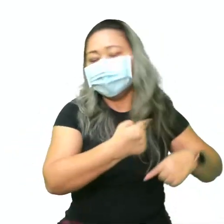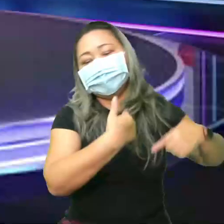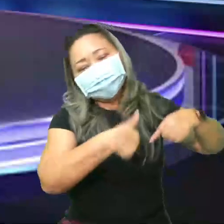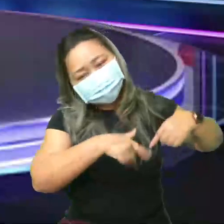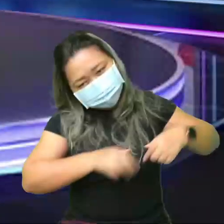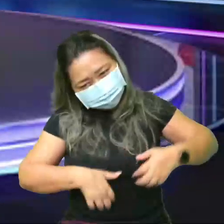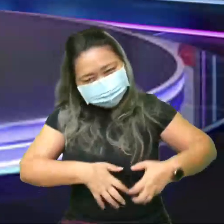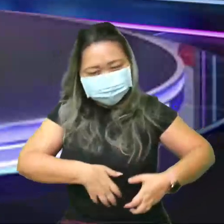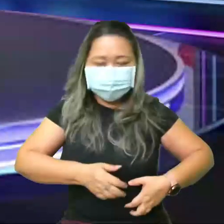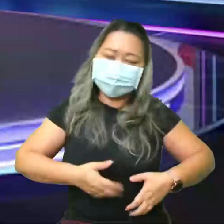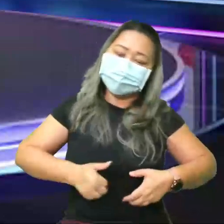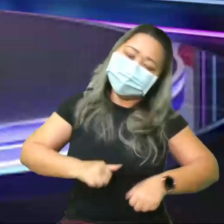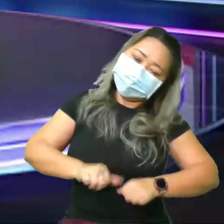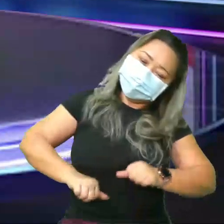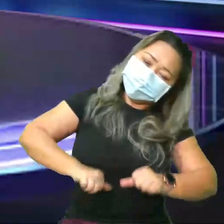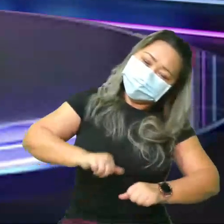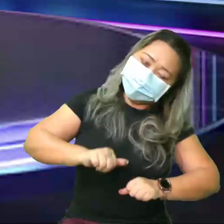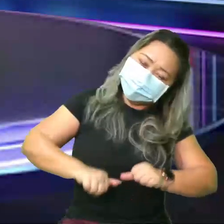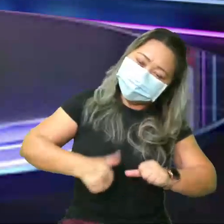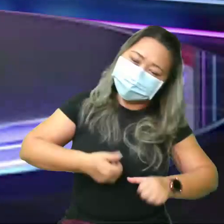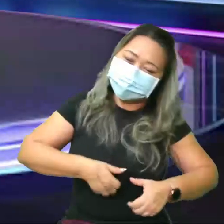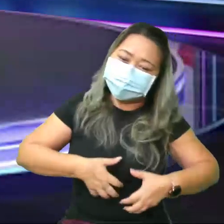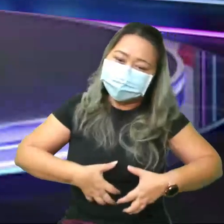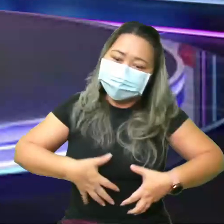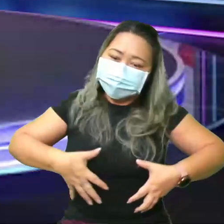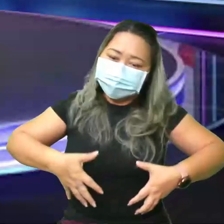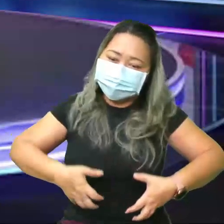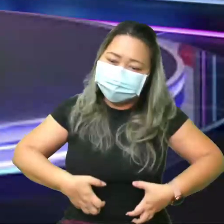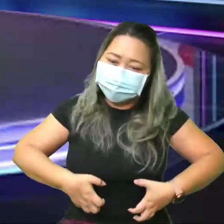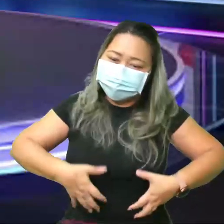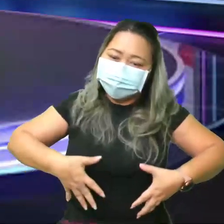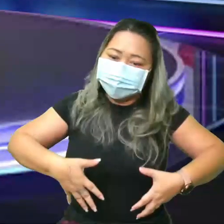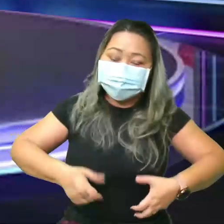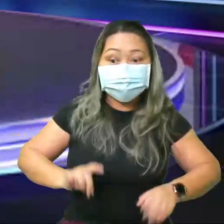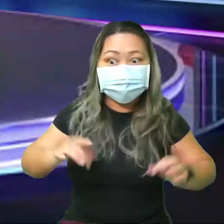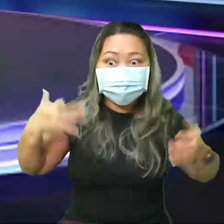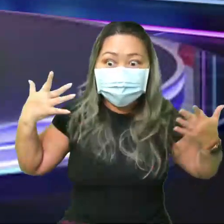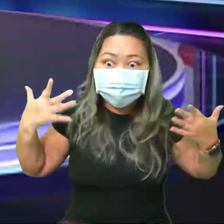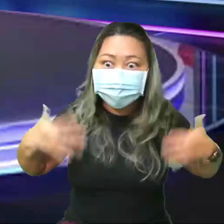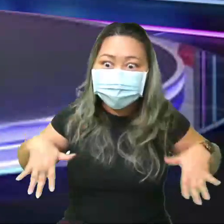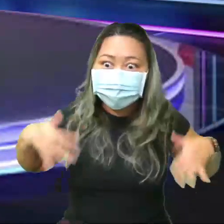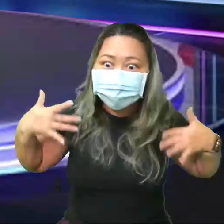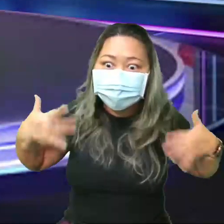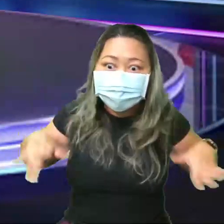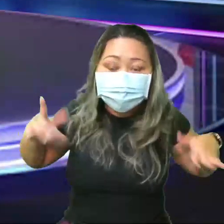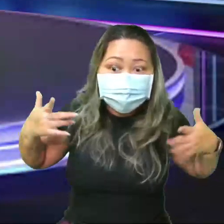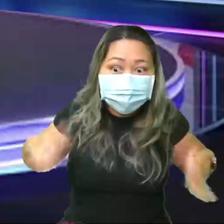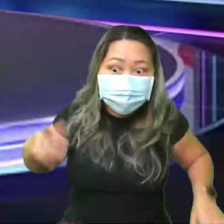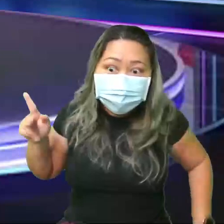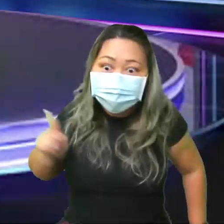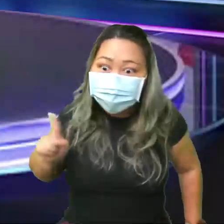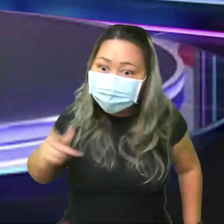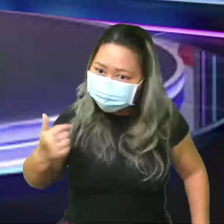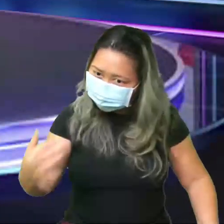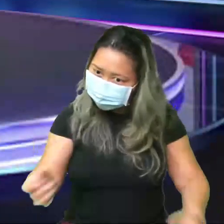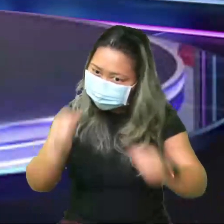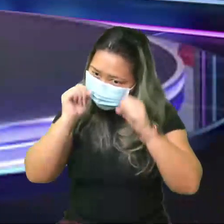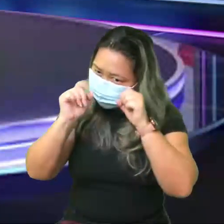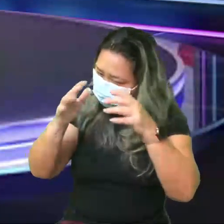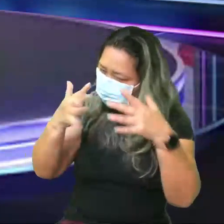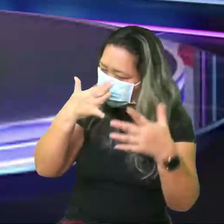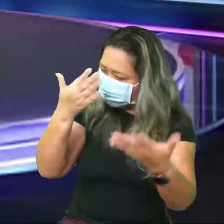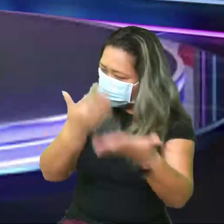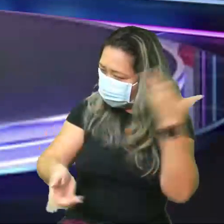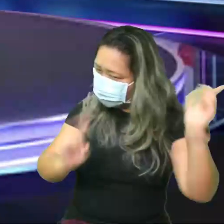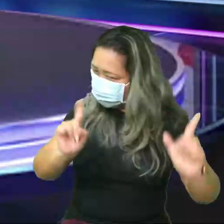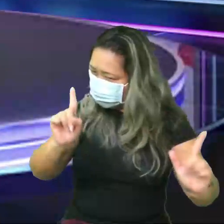coração. Ele faz o quê? Bombeia o sangue para todo o corpo. O lado direito do corpo recebe o sangue e